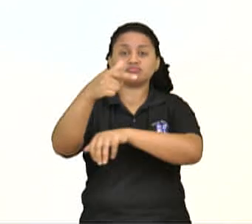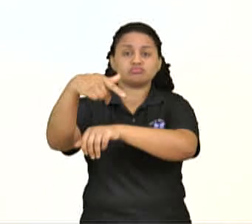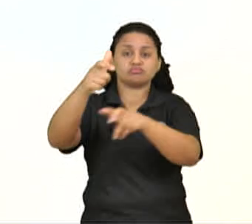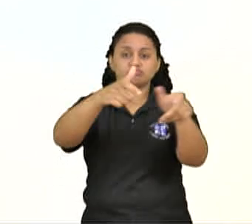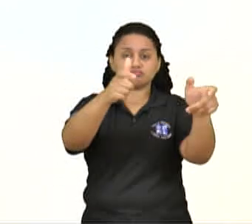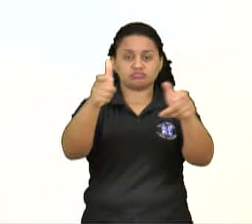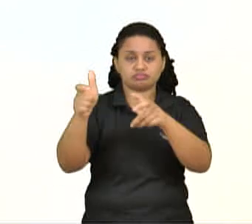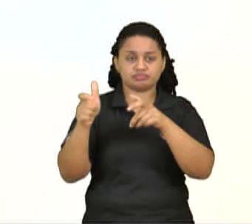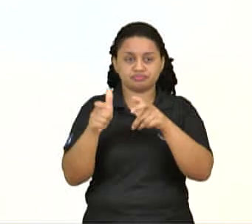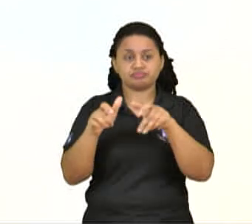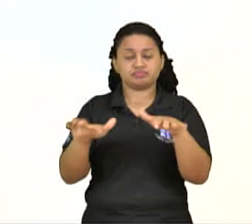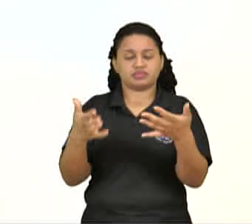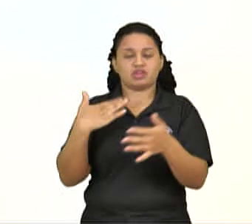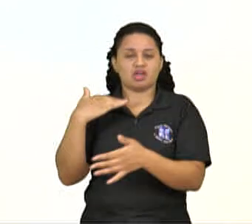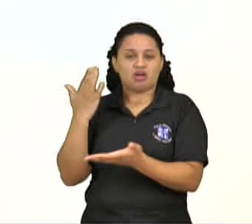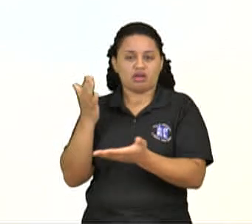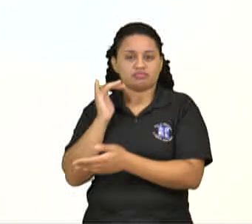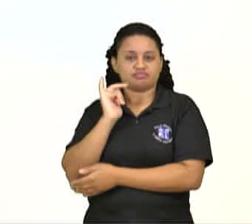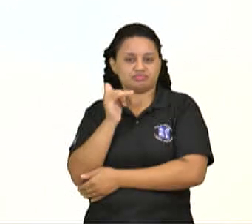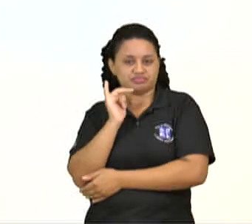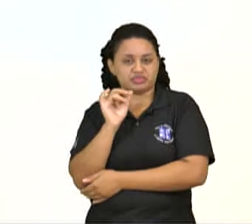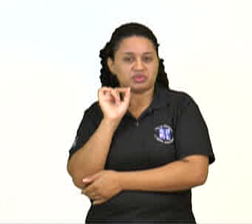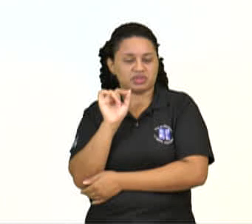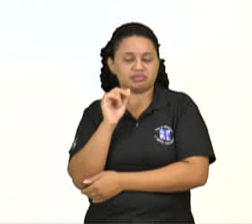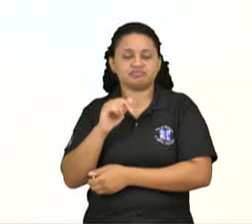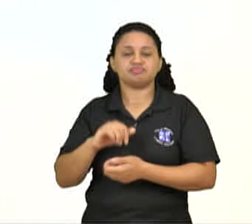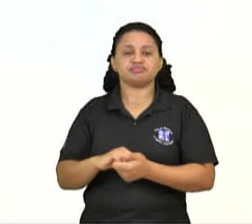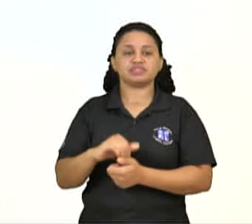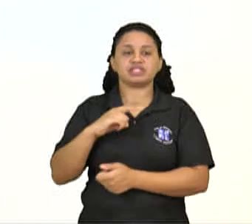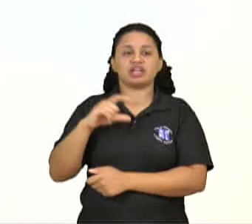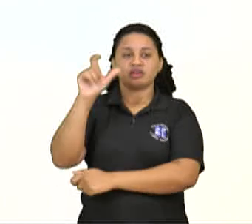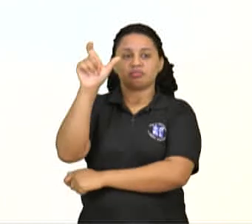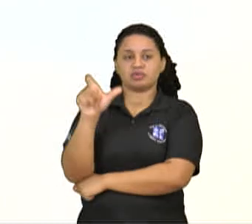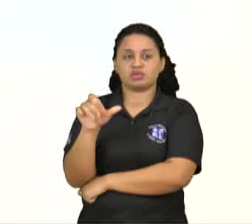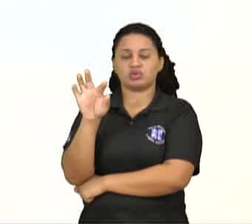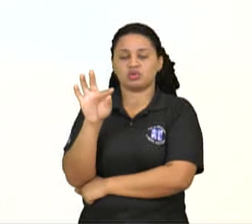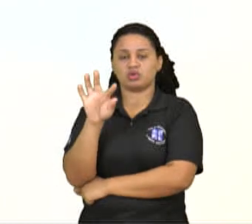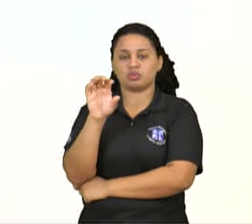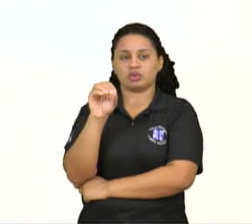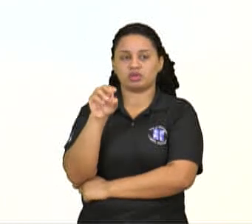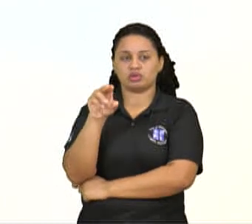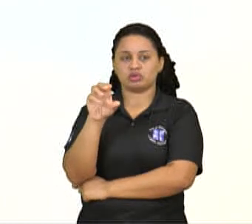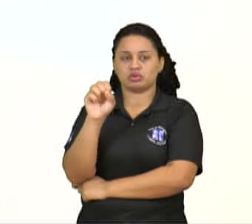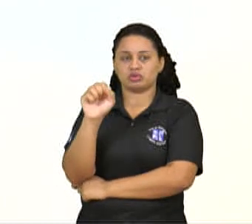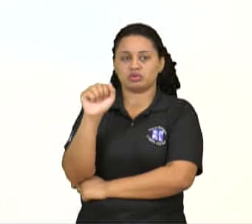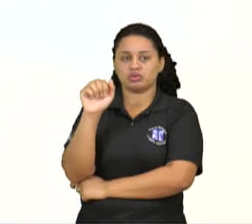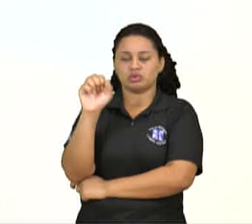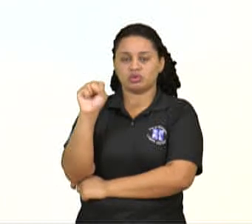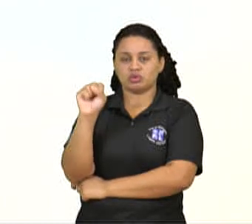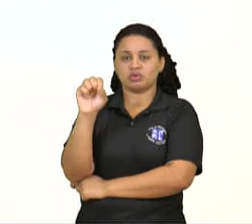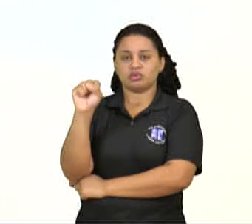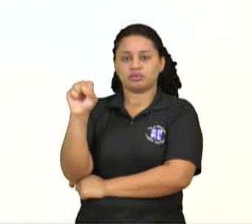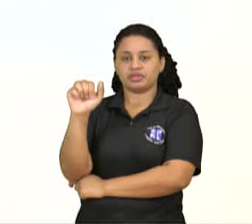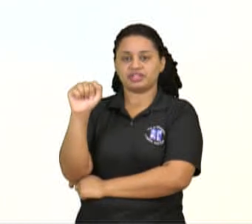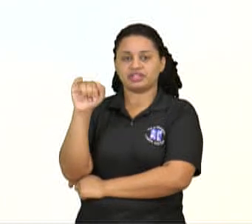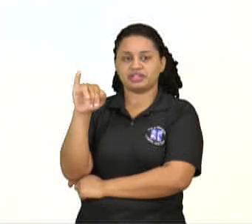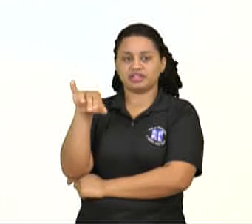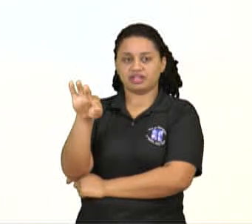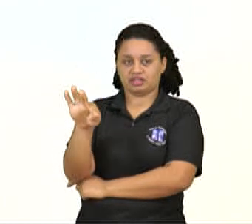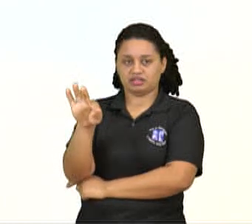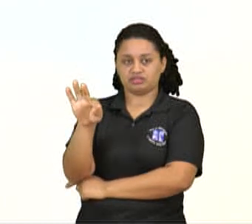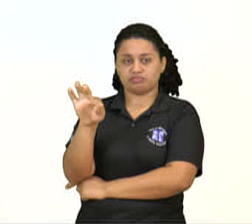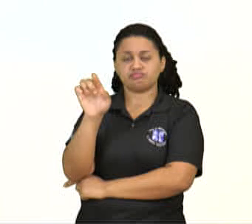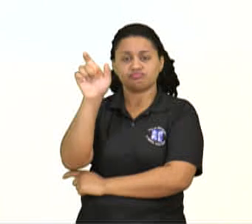contar uma história para vocês. A gente vai ter a figura de Toussaint Louverture, que ele vai ser um grande líder,